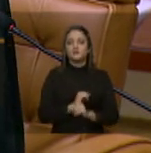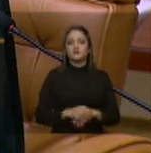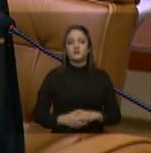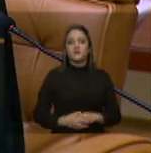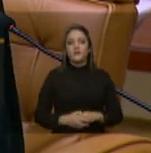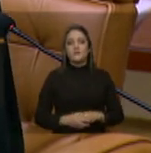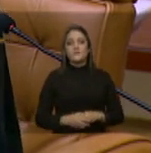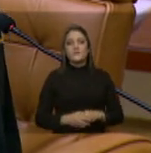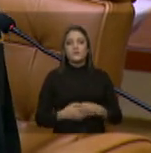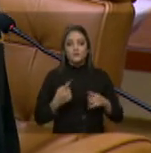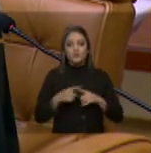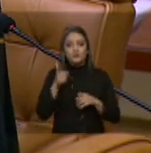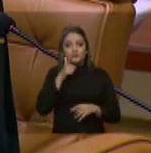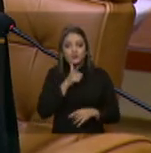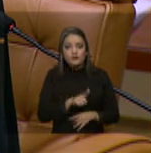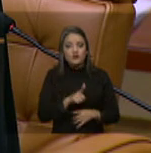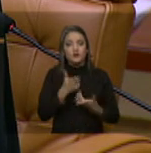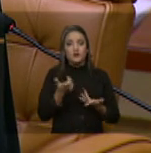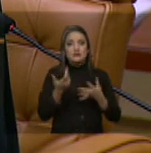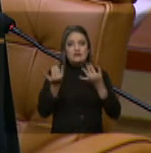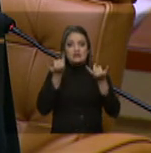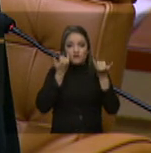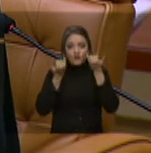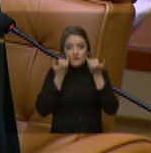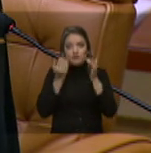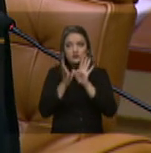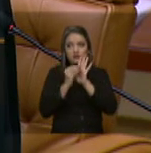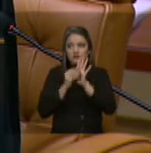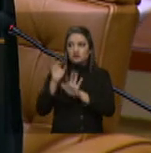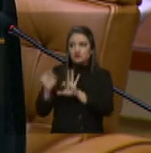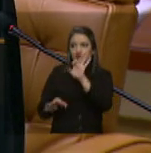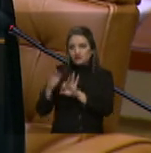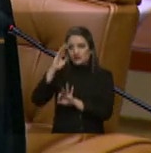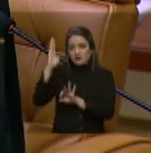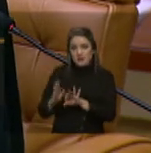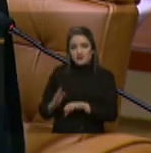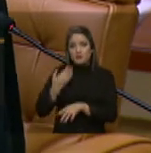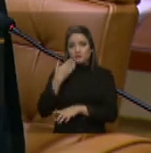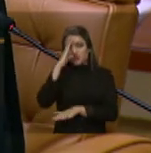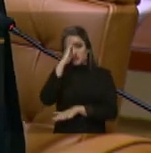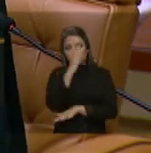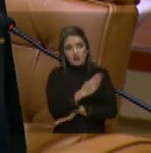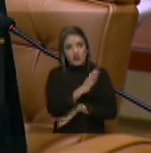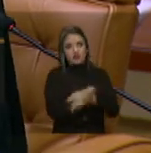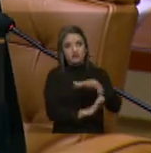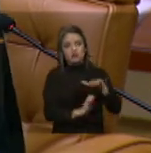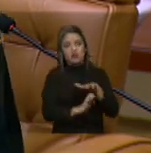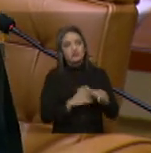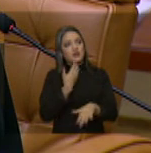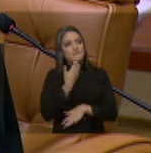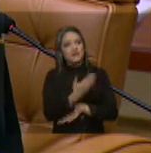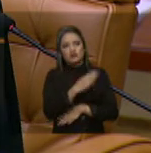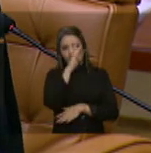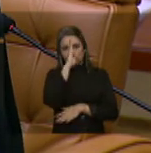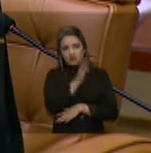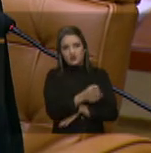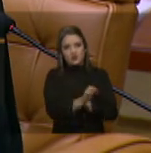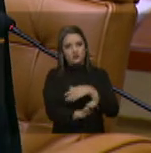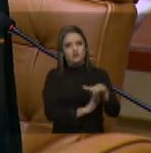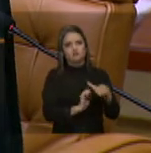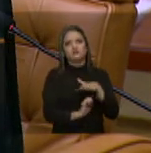a obtenção de dados telemáticos por autoridades brasileiras diretamente por requisição é direta